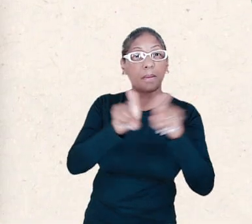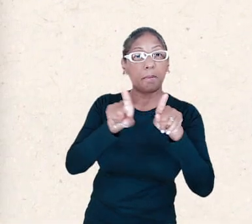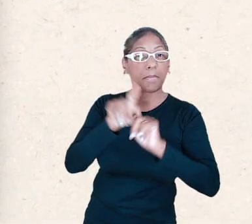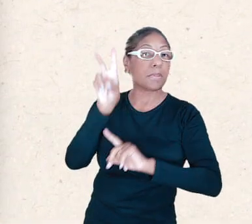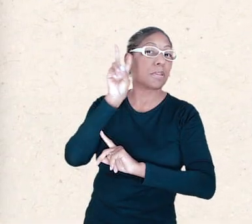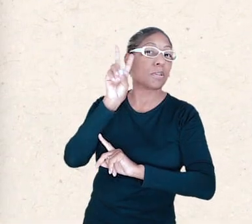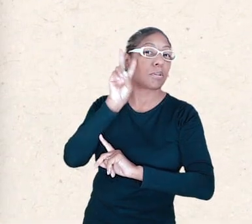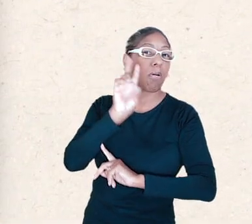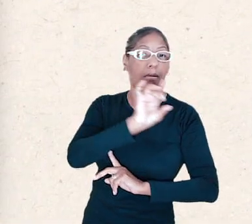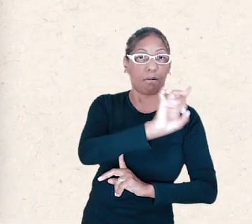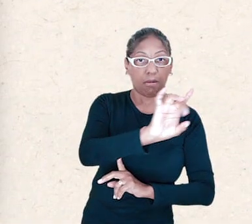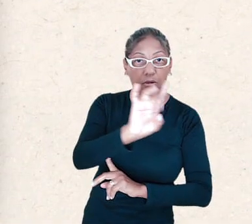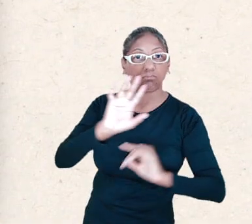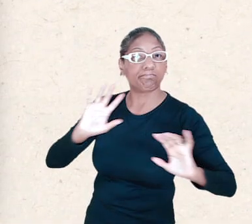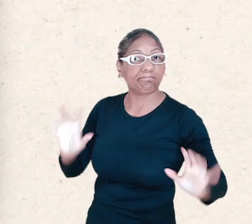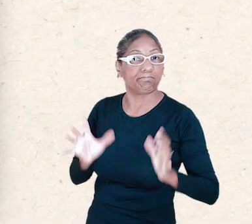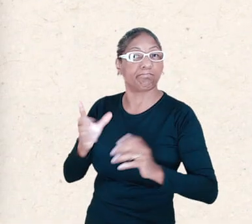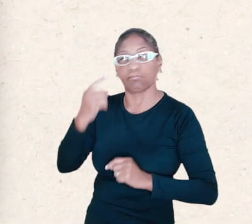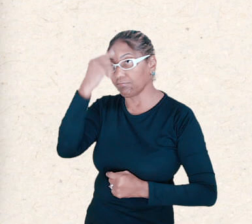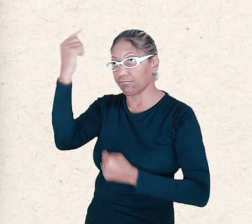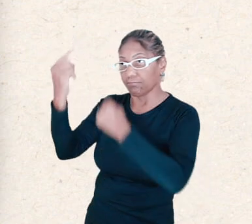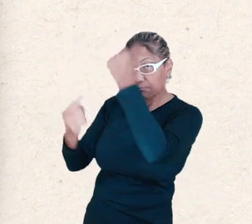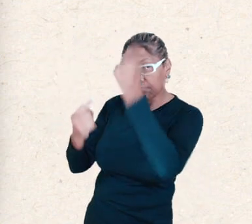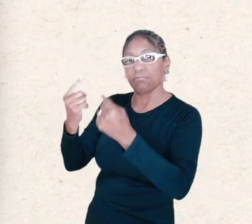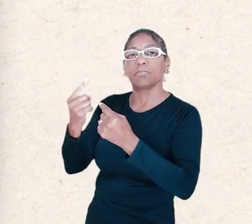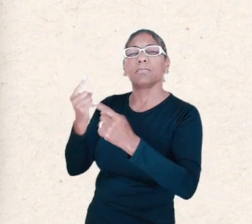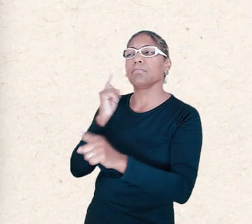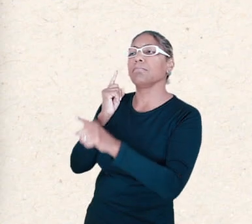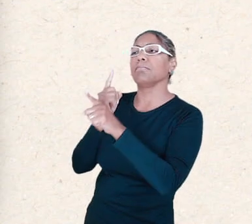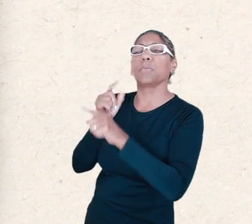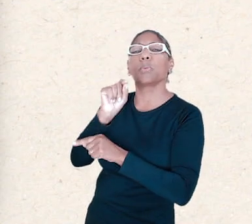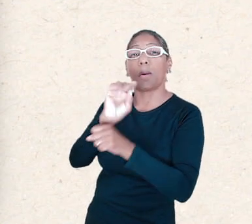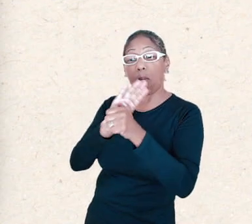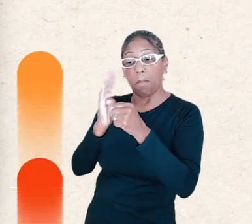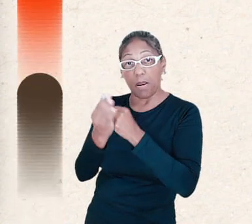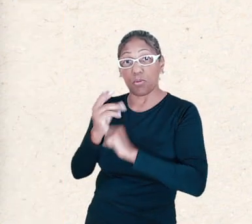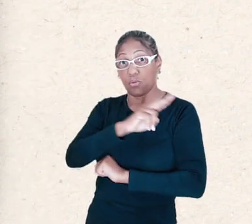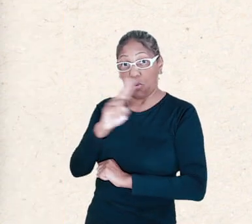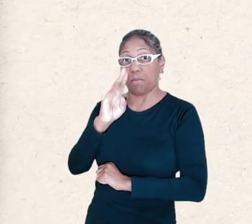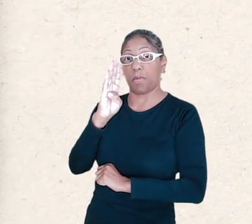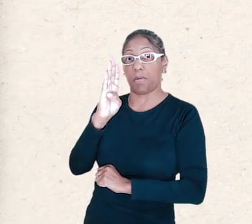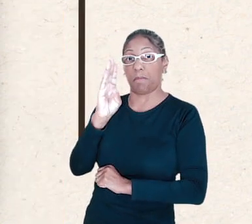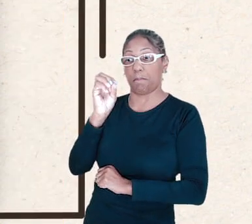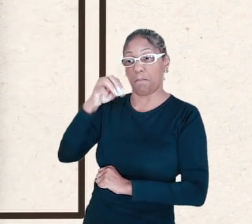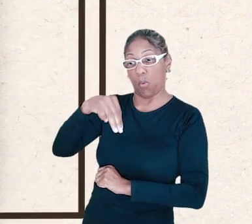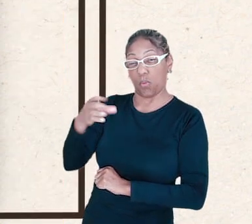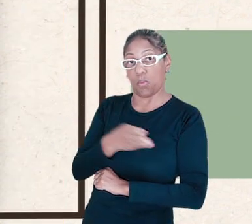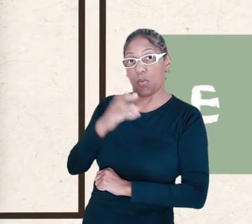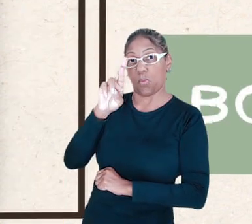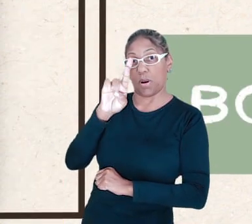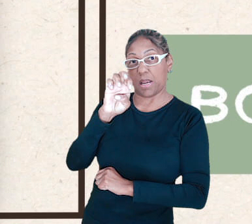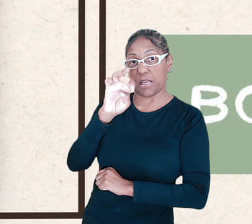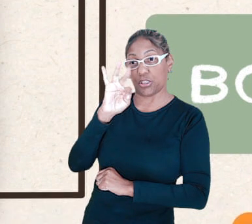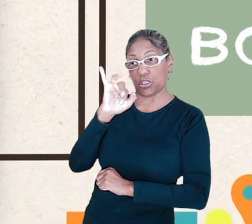registrado em conteúdo audiovisual para que cada uma das histórias possa inspirar outras iniciativas. Nesta edição, mergulhamos fundo